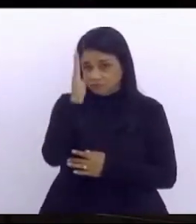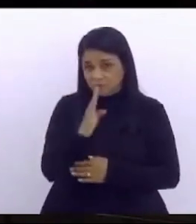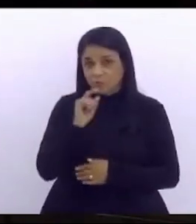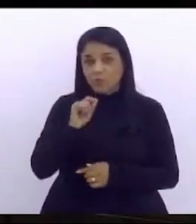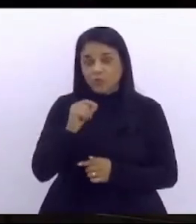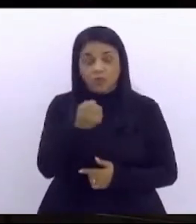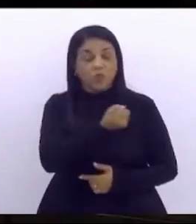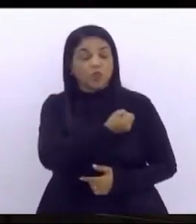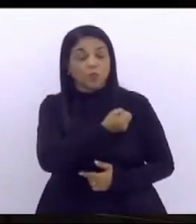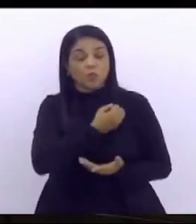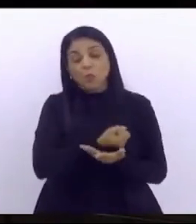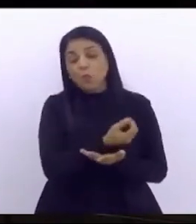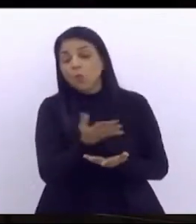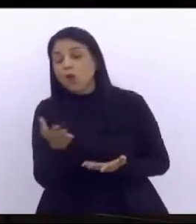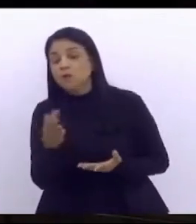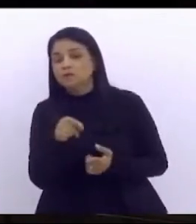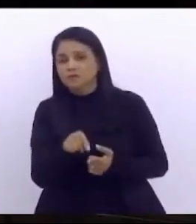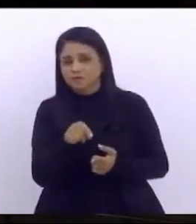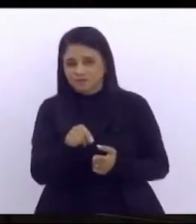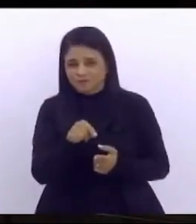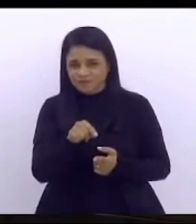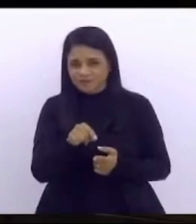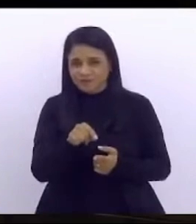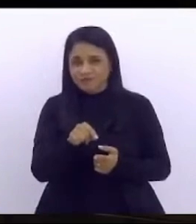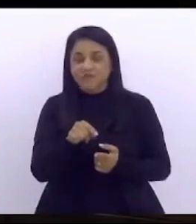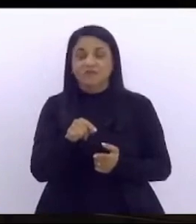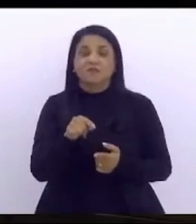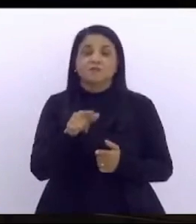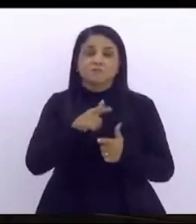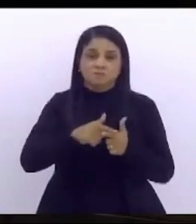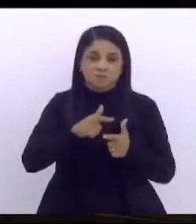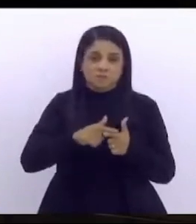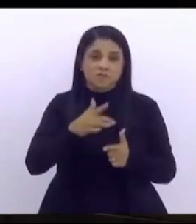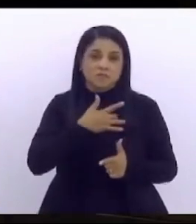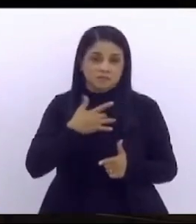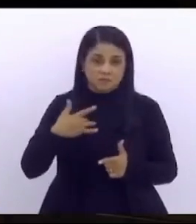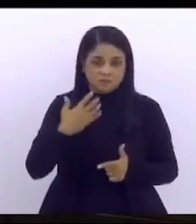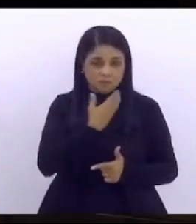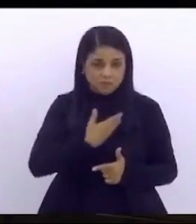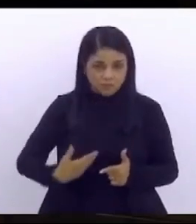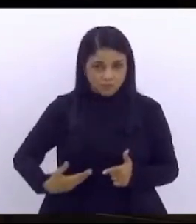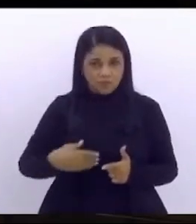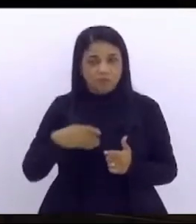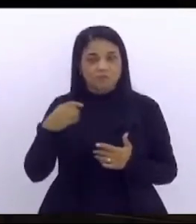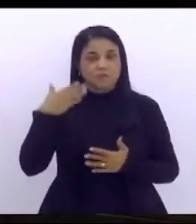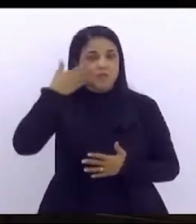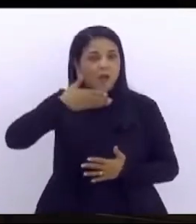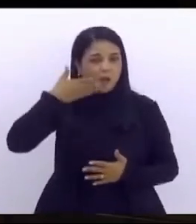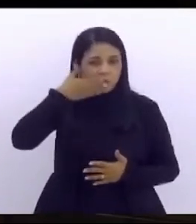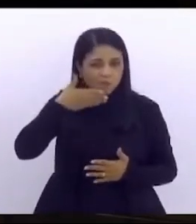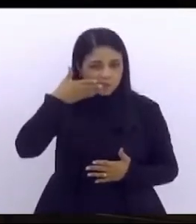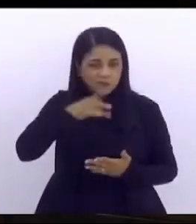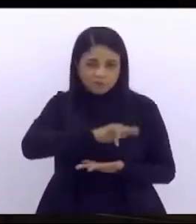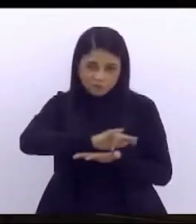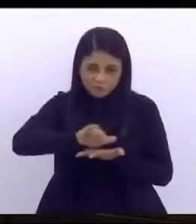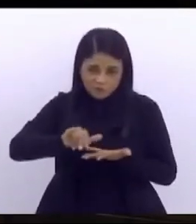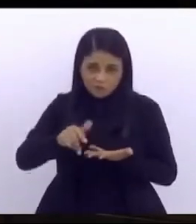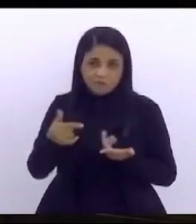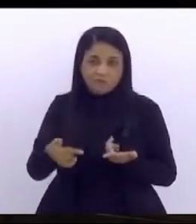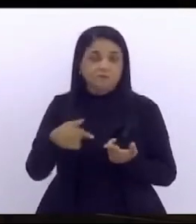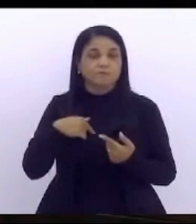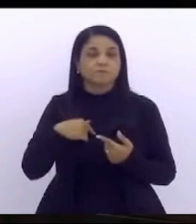questão dos números, né, que se coloca como sendo um problema de saúde pública e uma série de argumentos. Vou citar aqui que